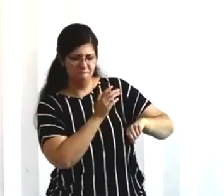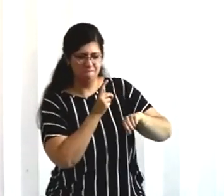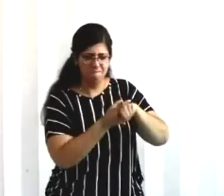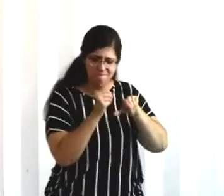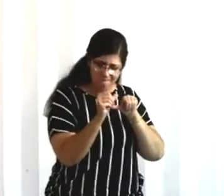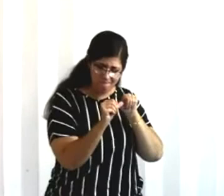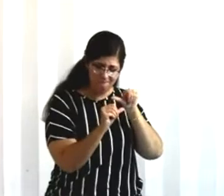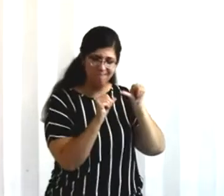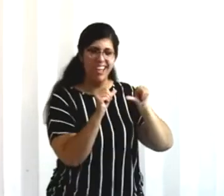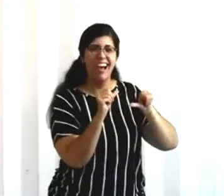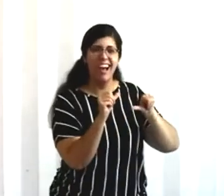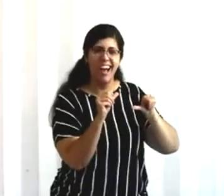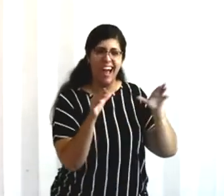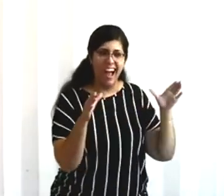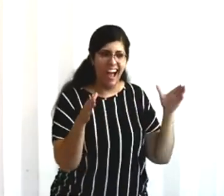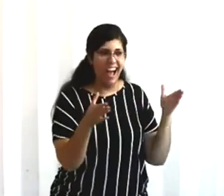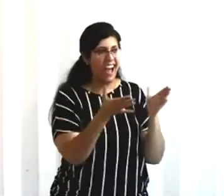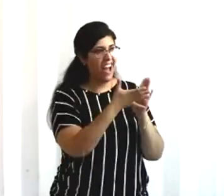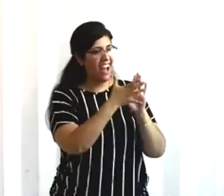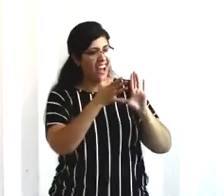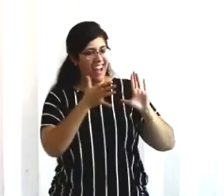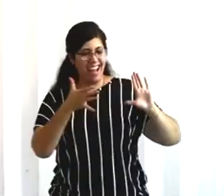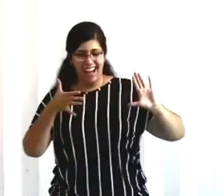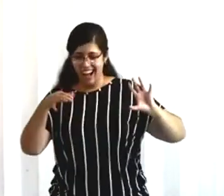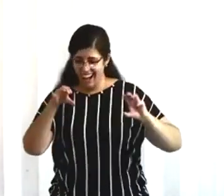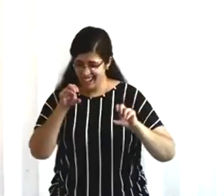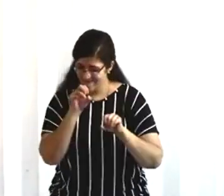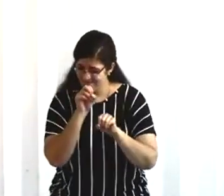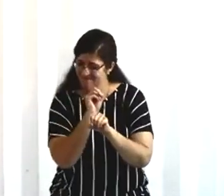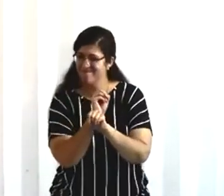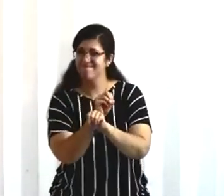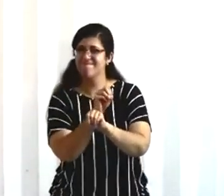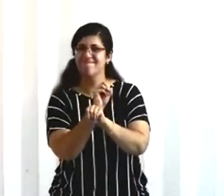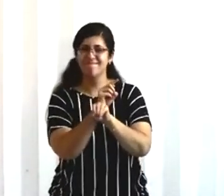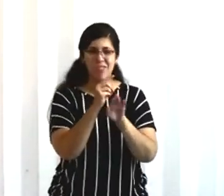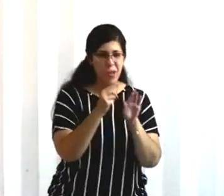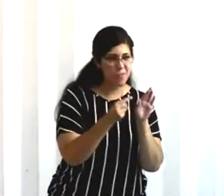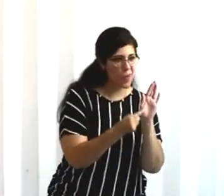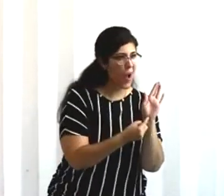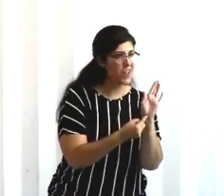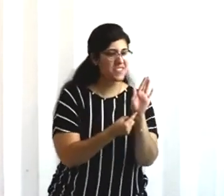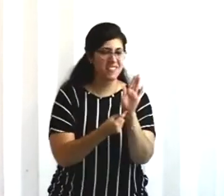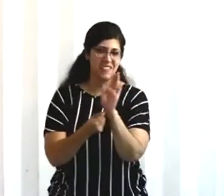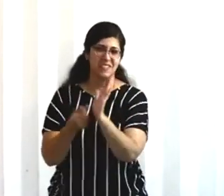trouxe luz e esperança. E por que que nós